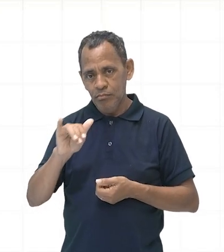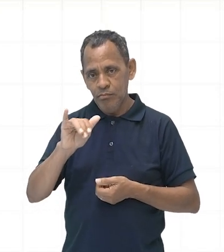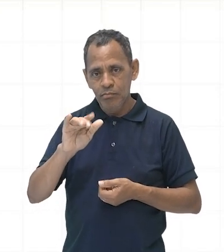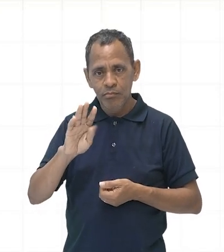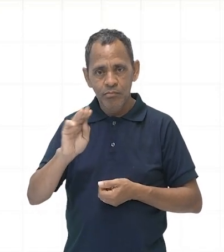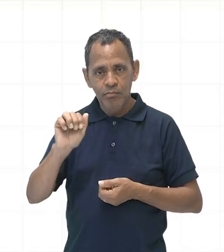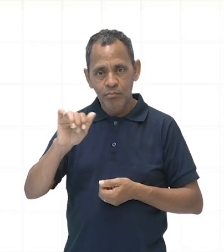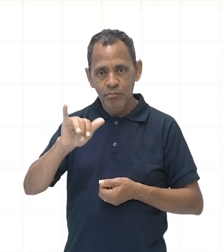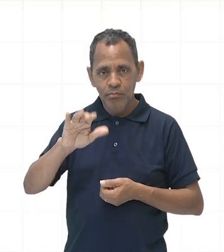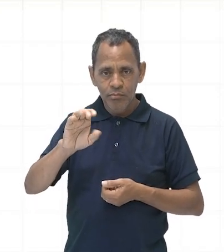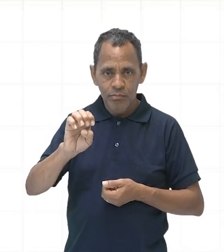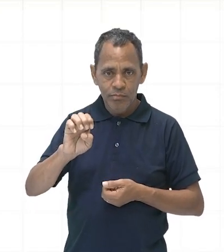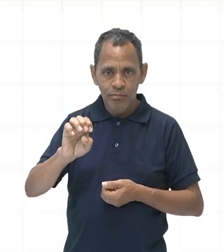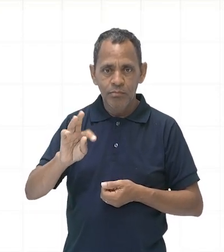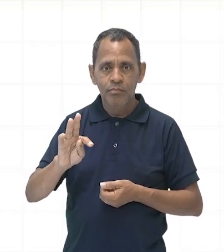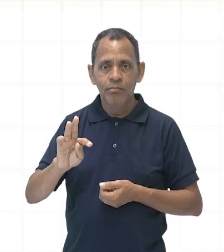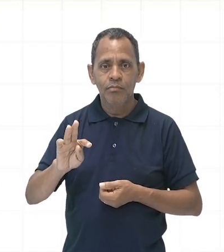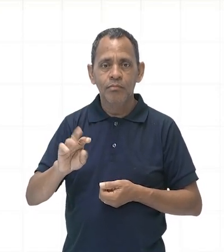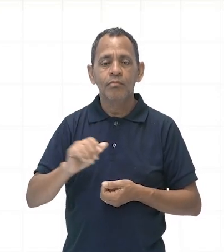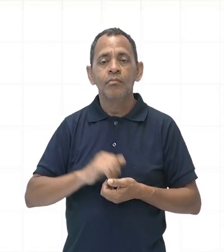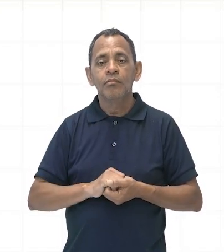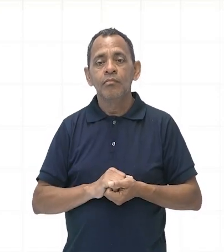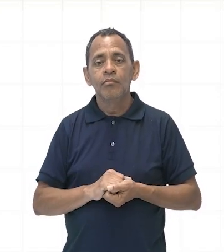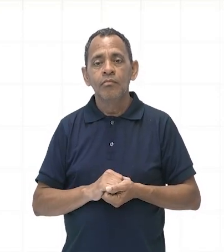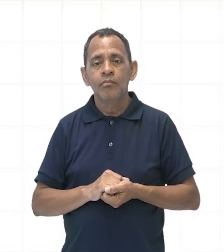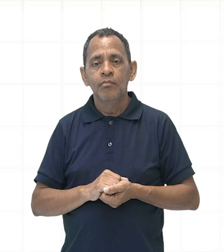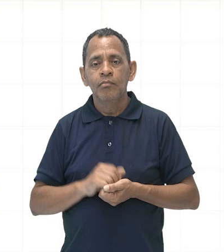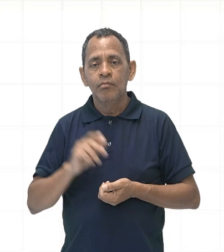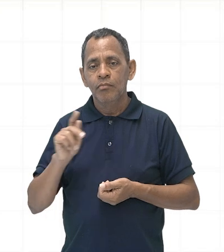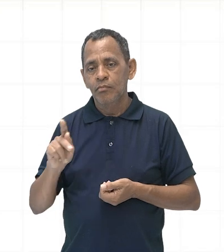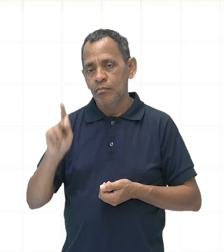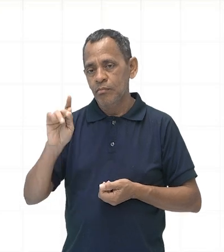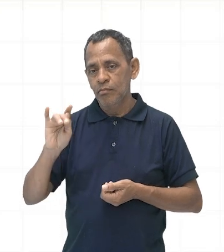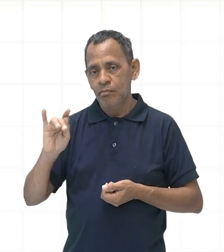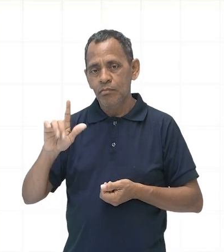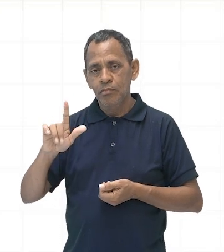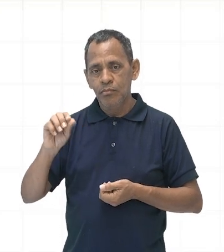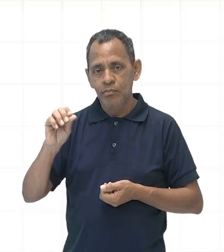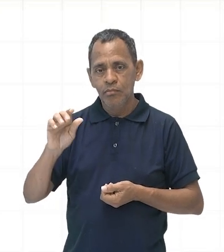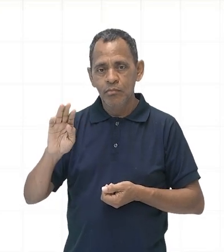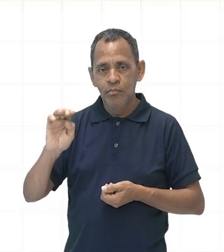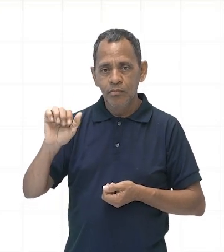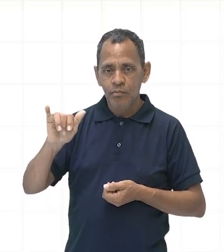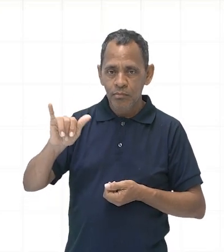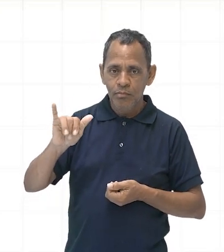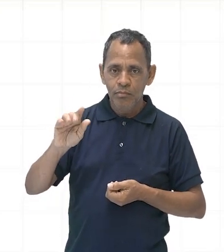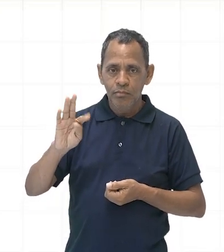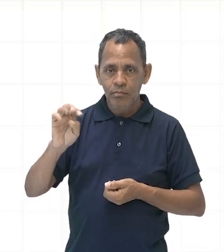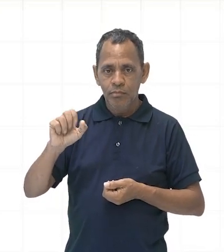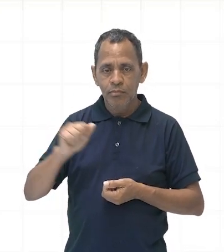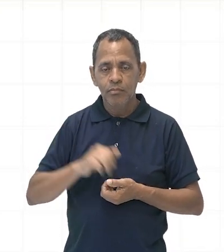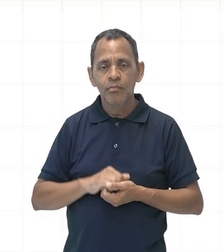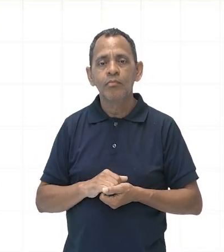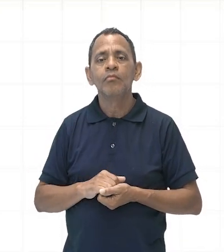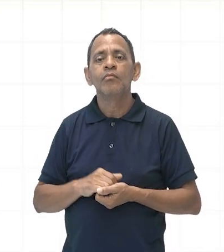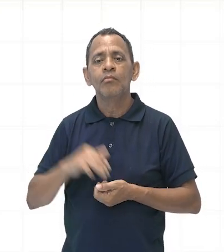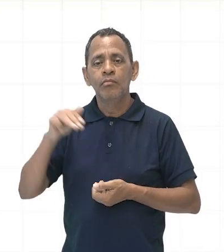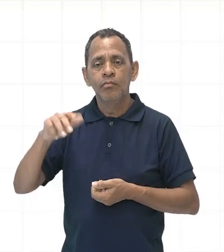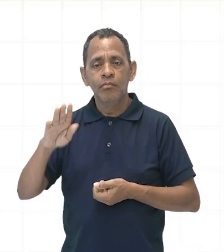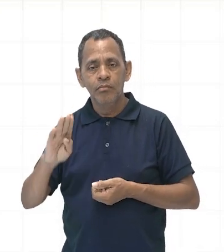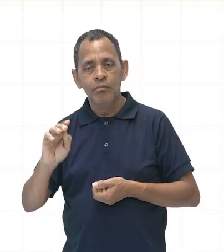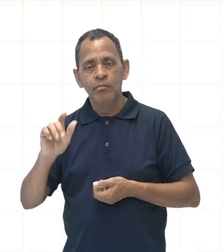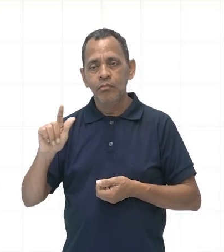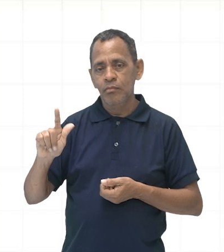até fala assim, né? Kbyte, mas é kilobyte, né? O megabyte, que é o MB, o gigabyte, que é o